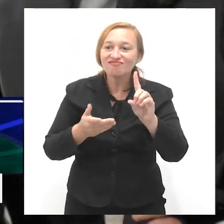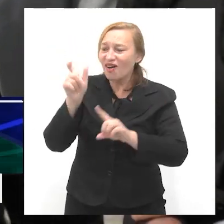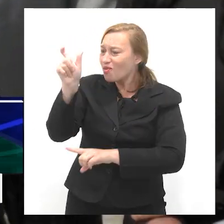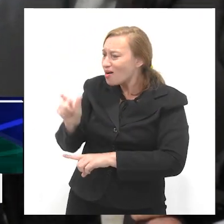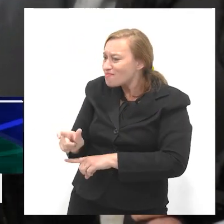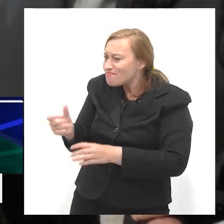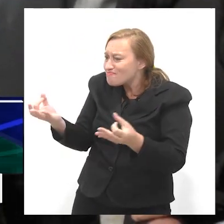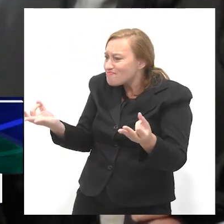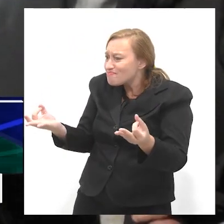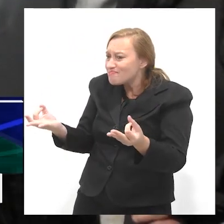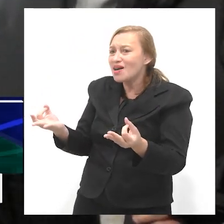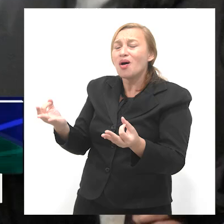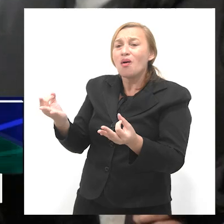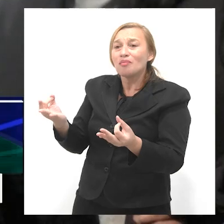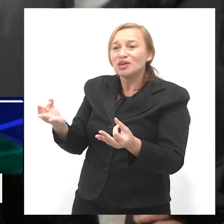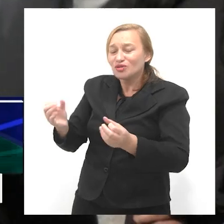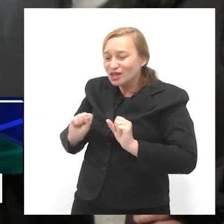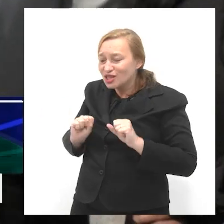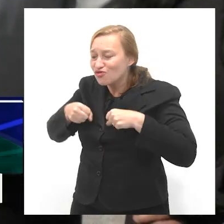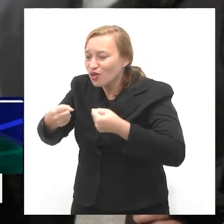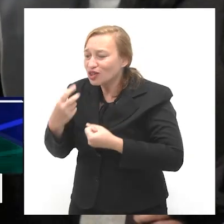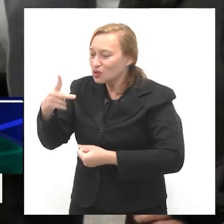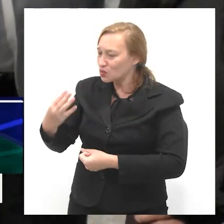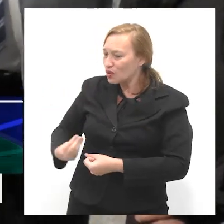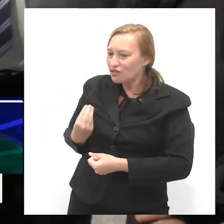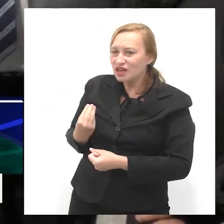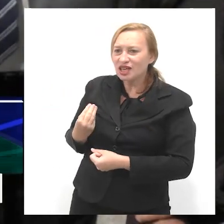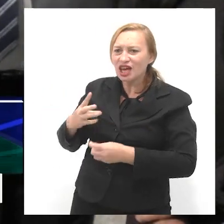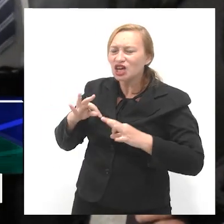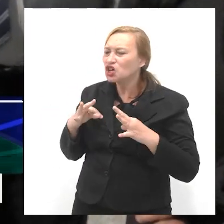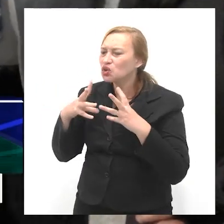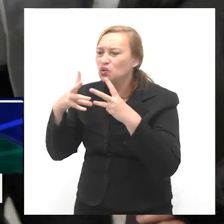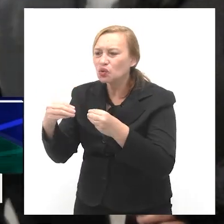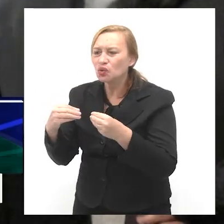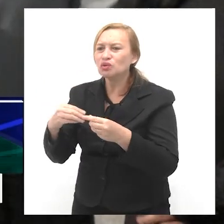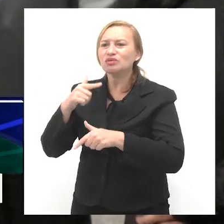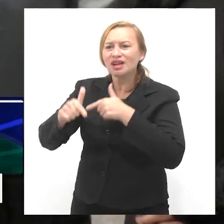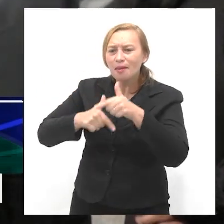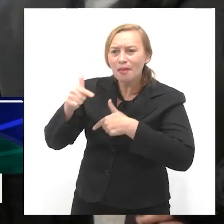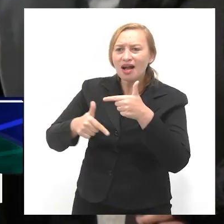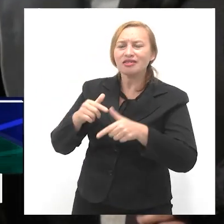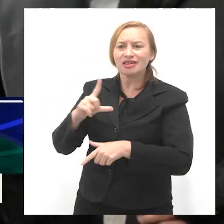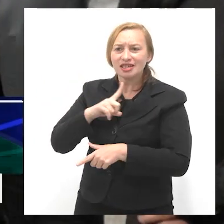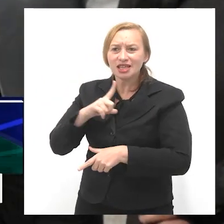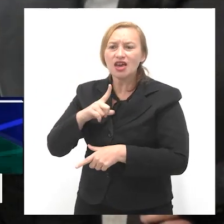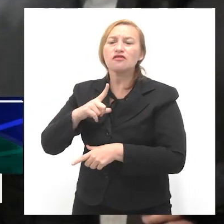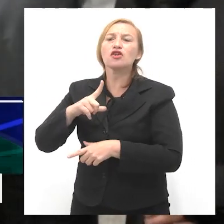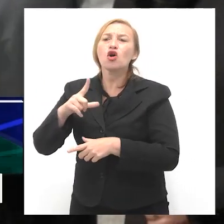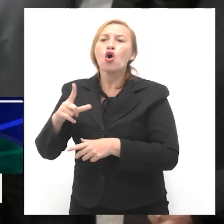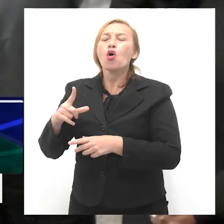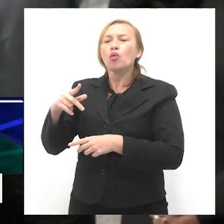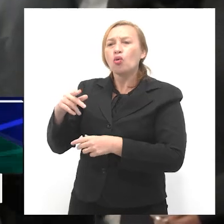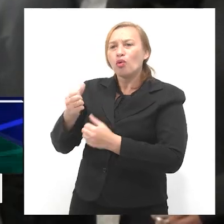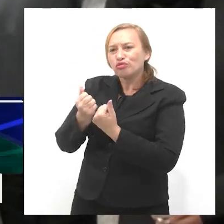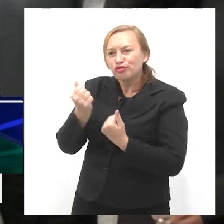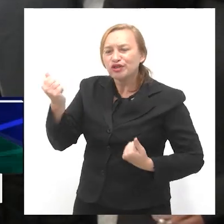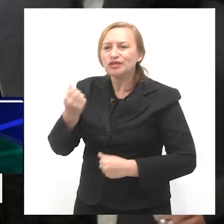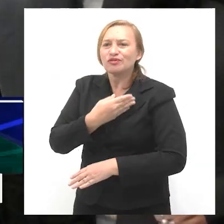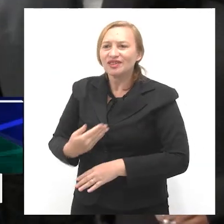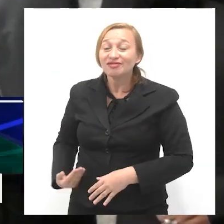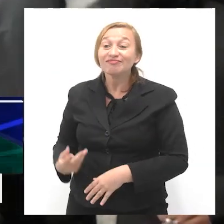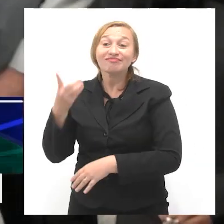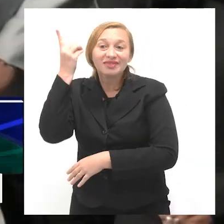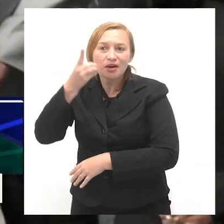estado, uma homenagem a uma pessoa que dedicou toda a sua vida nos cargos que ocupou como vice-governador,